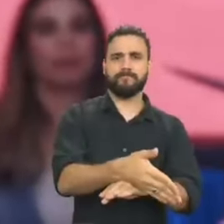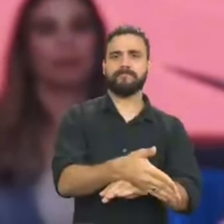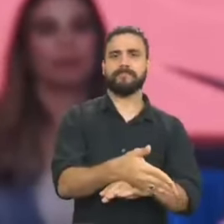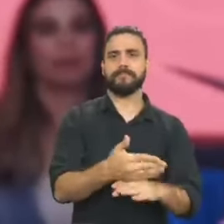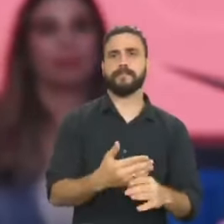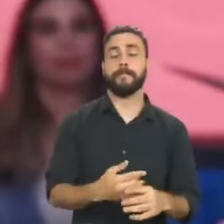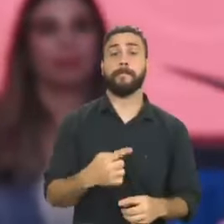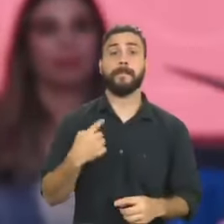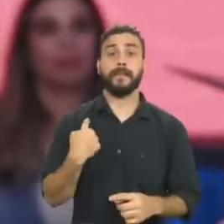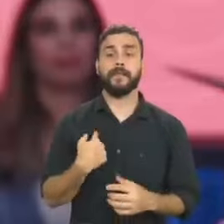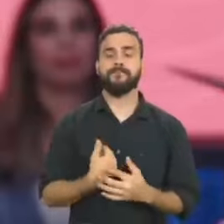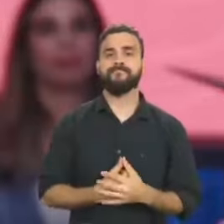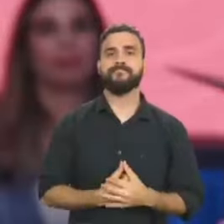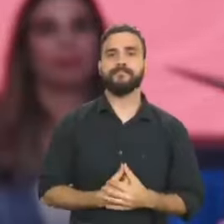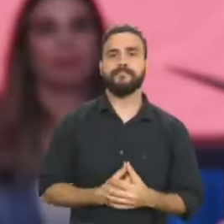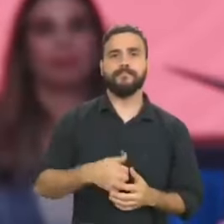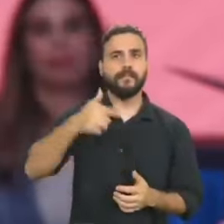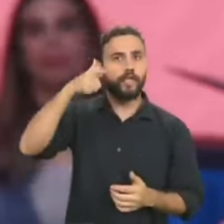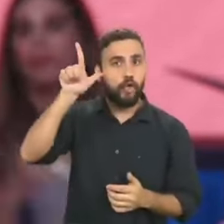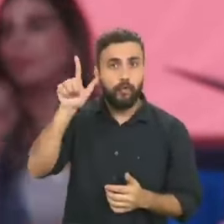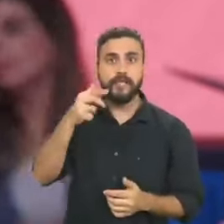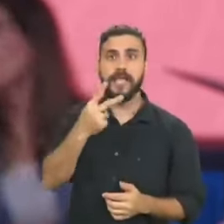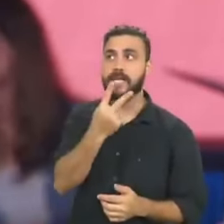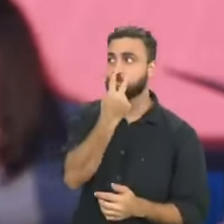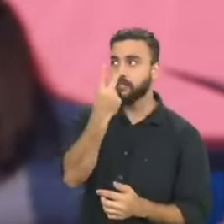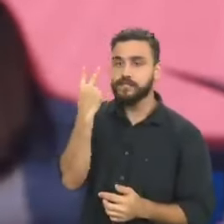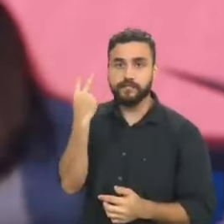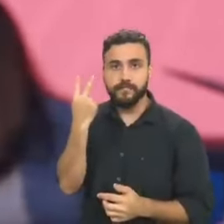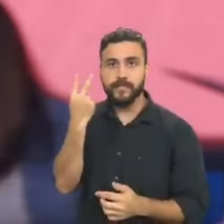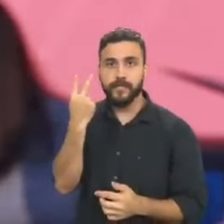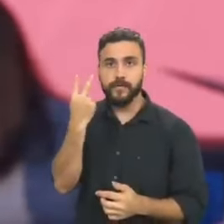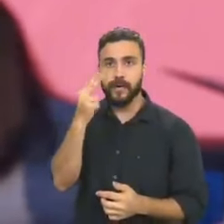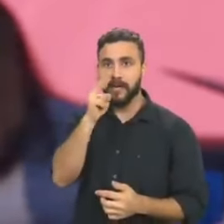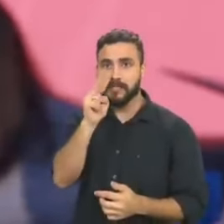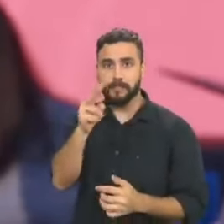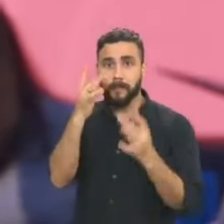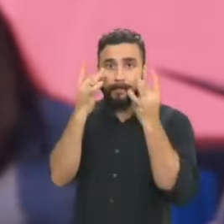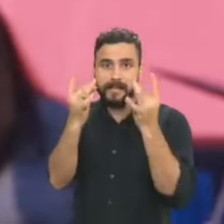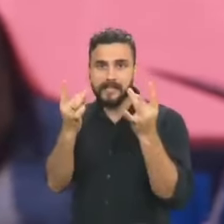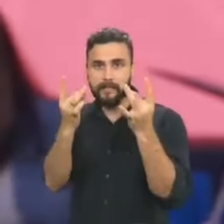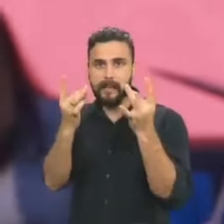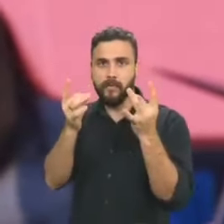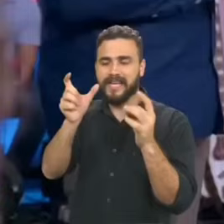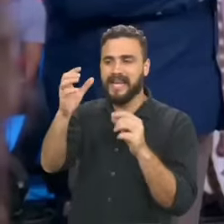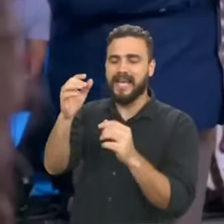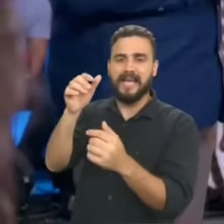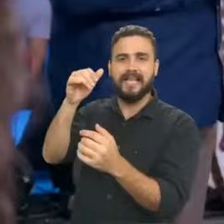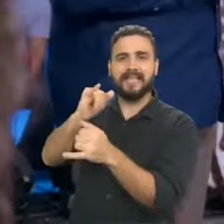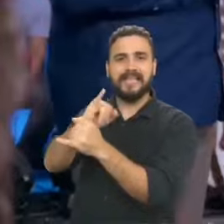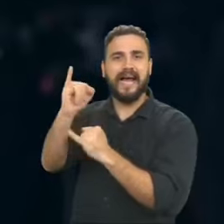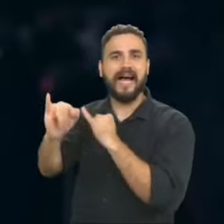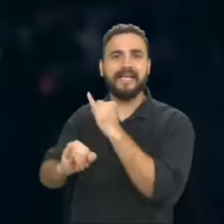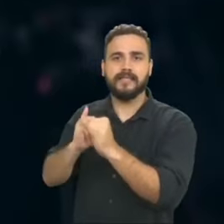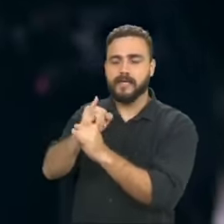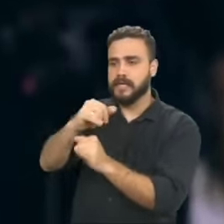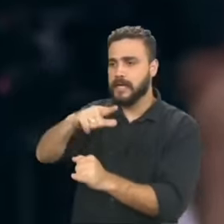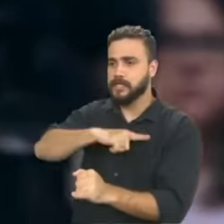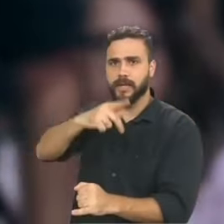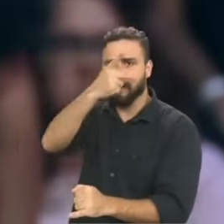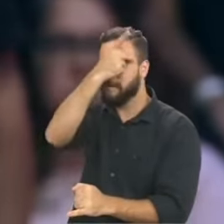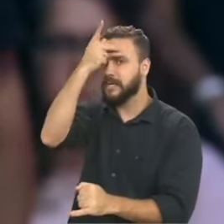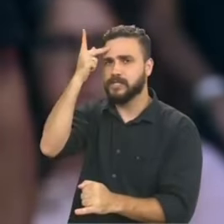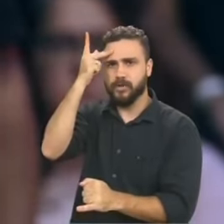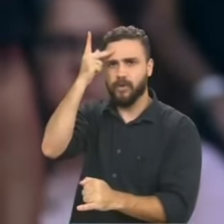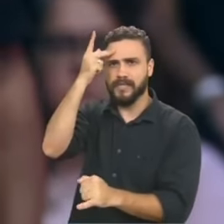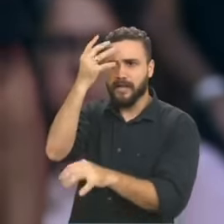Nós somos a imagem e a semelhança de Deus. E tem pessoas que é a imagem e semelhança. Eu acho que você vai mostrar alguns os vídeos assim, né?